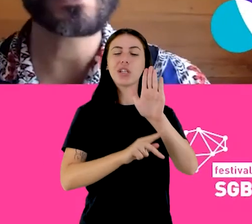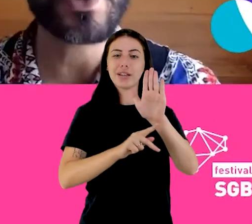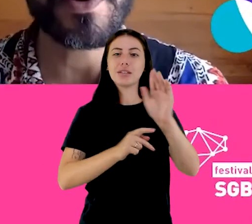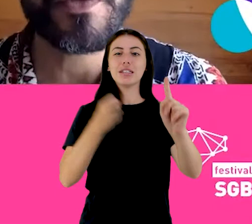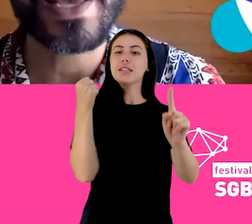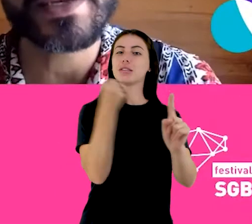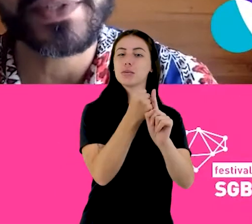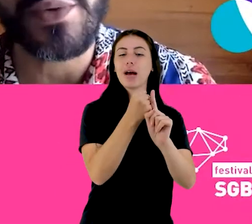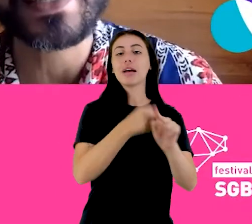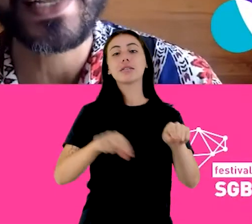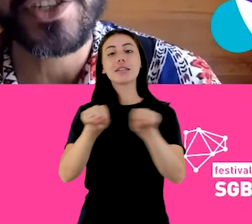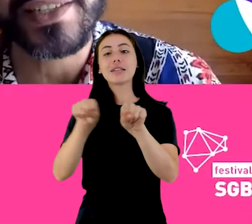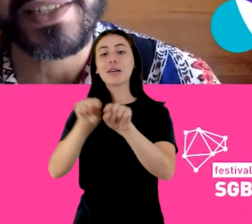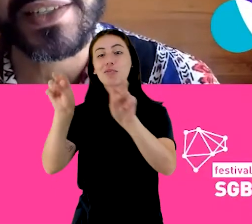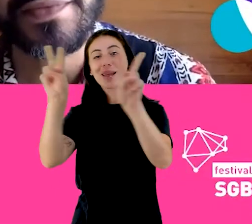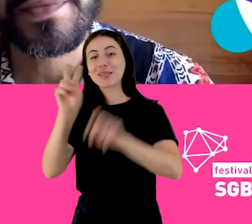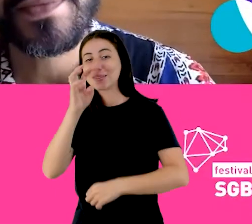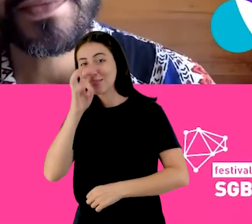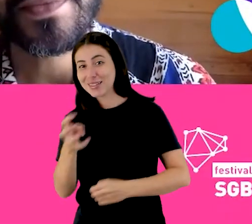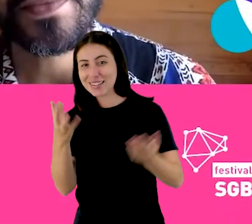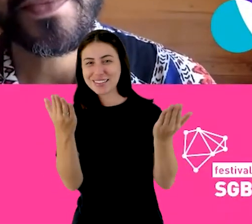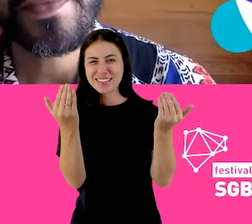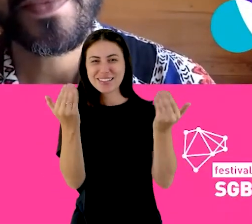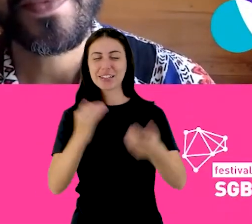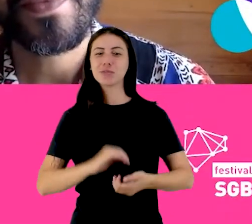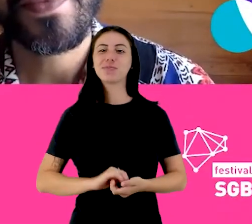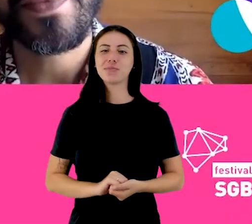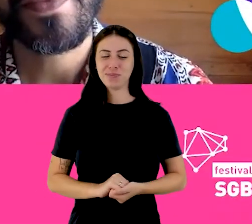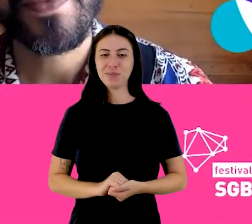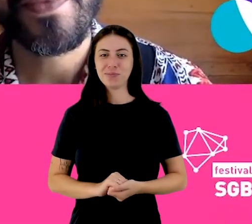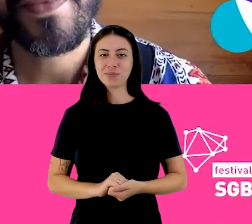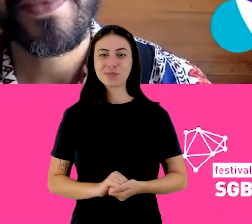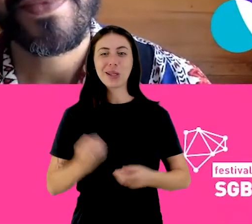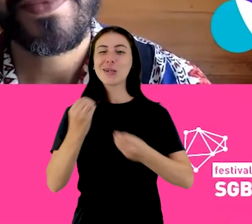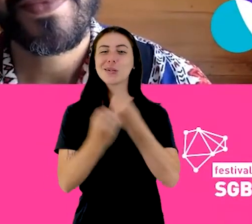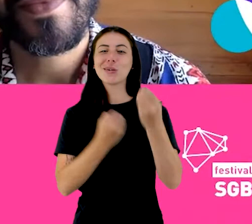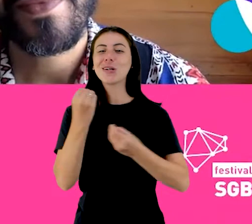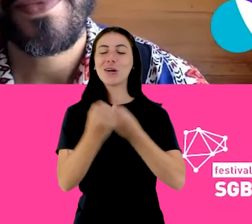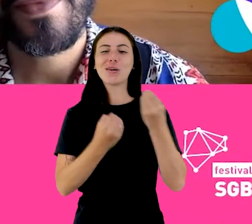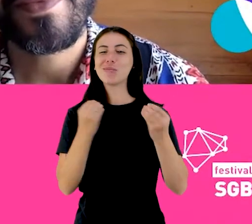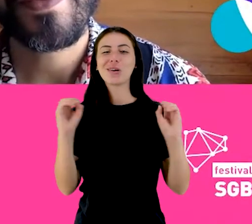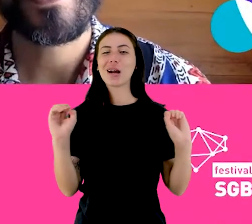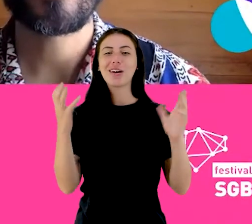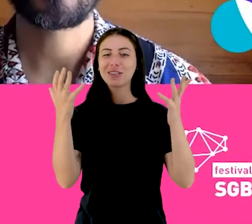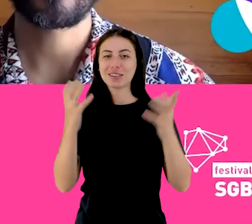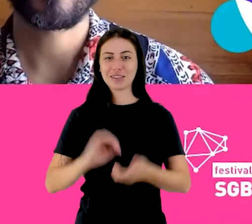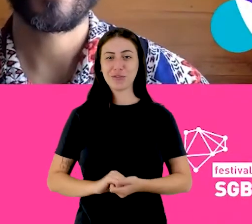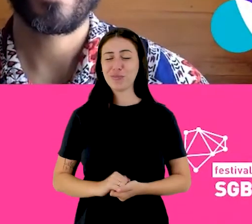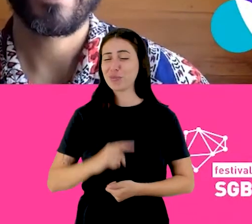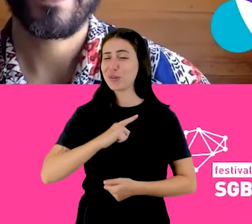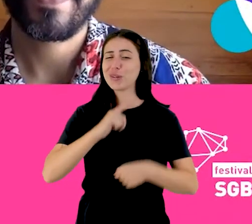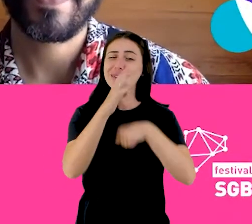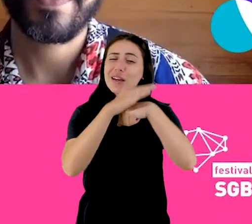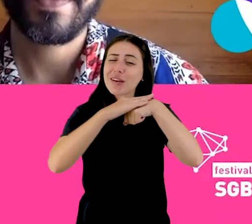impacto e também como é que foi a recepção, as críticas? Boa. Como é que isso pegou em